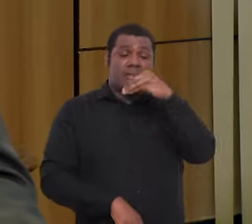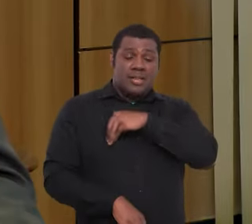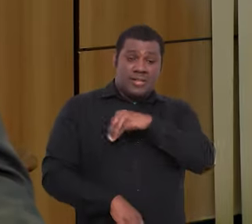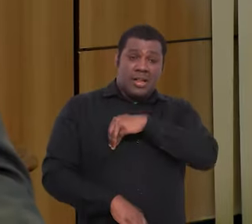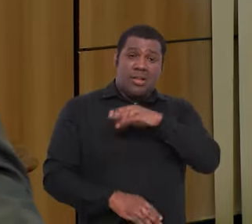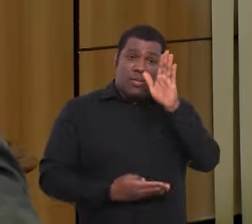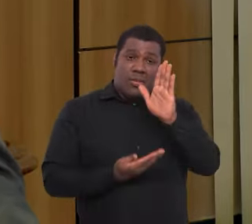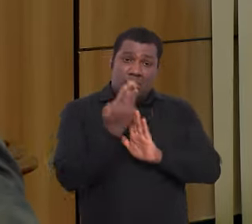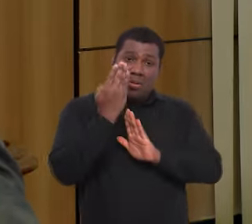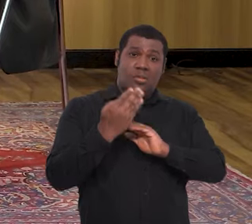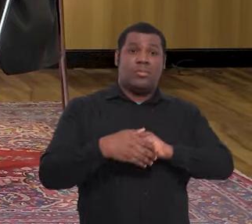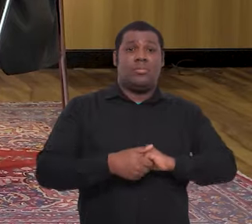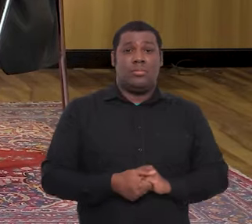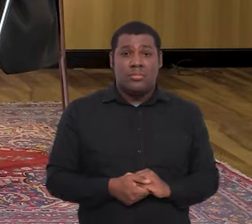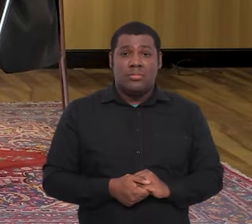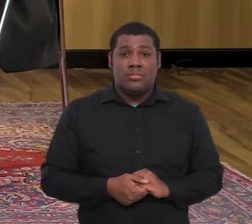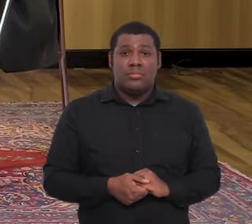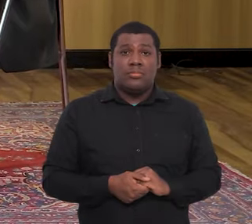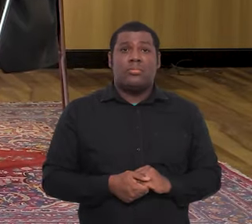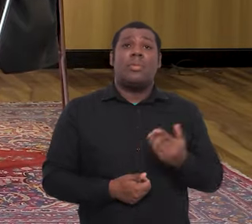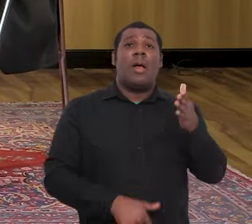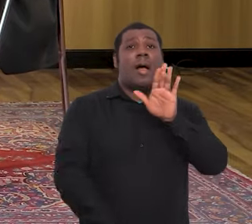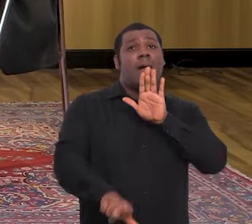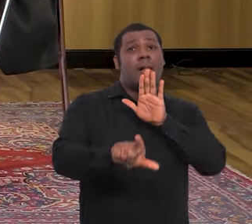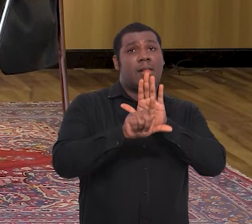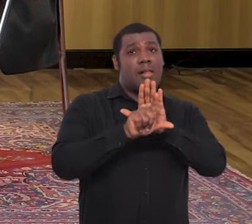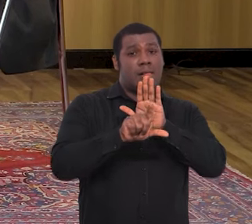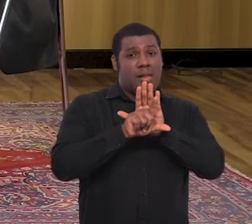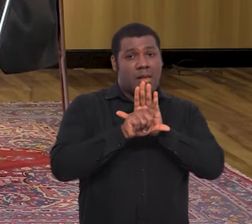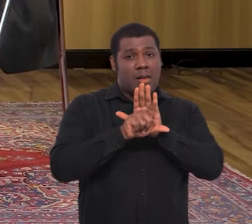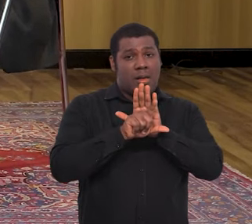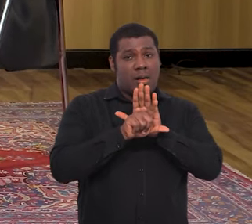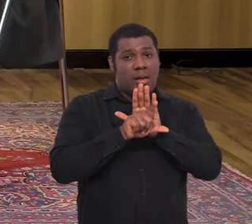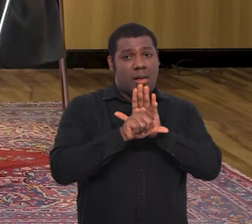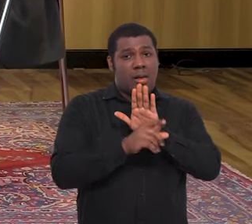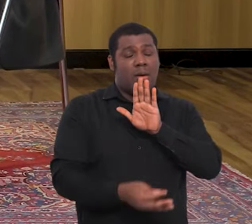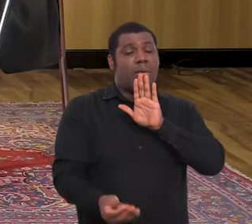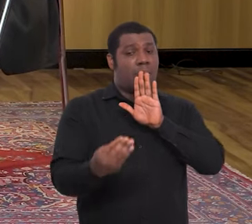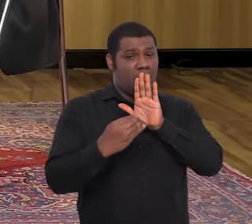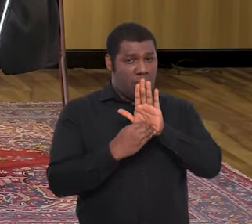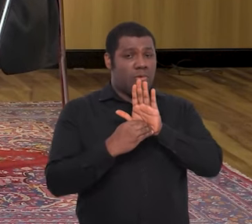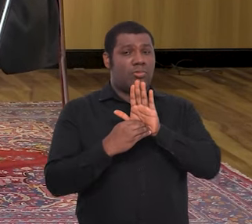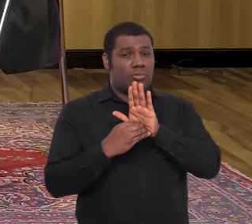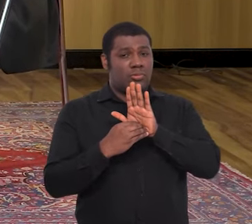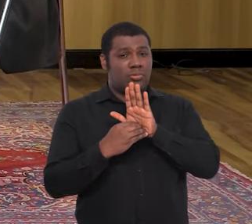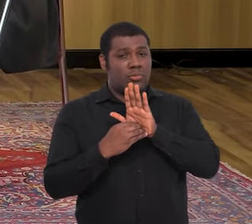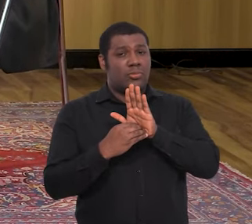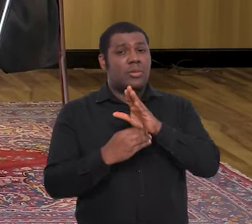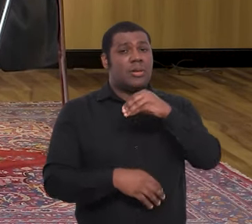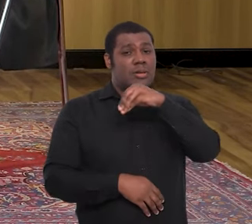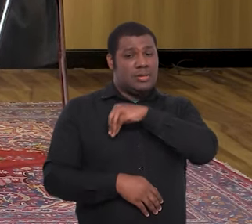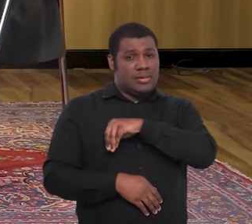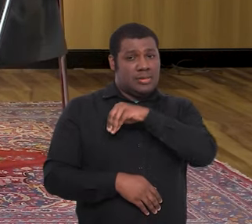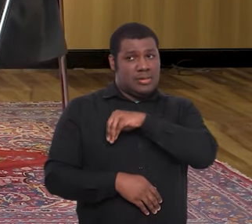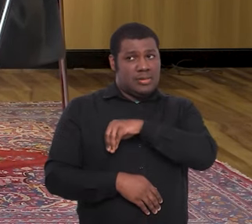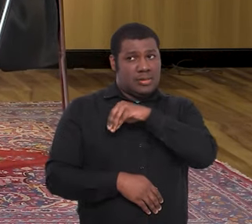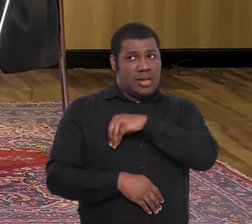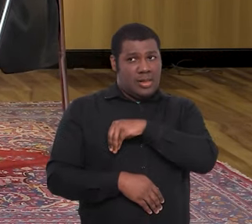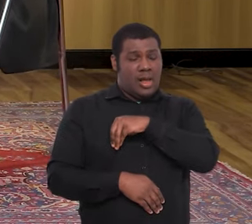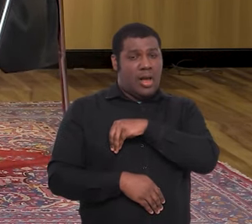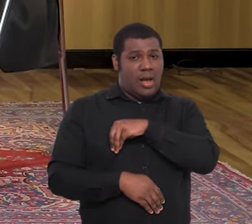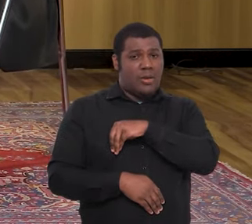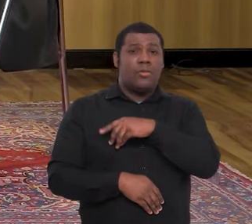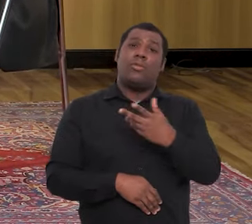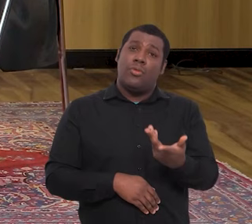garante porque a lei garante o mínimo garante o mínimo eh de remuneração garante o mínimo de proteção à